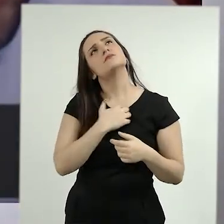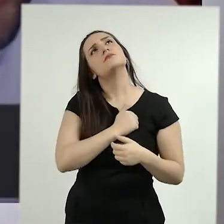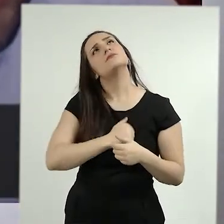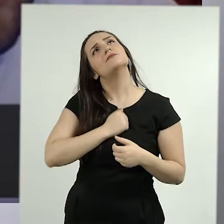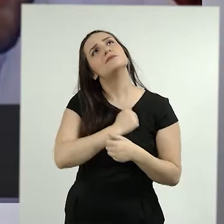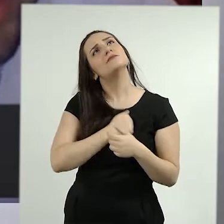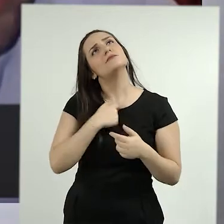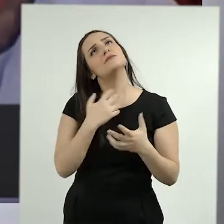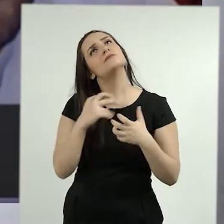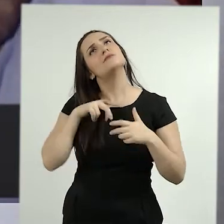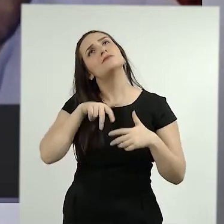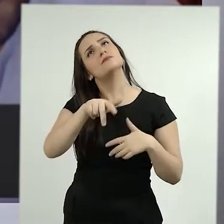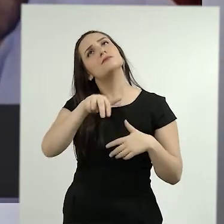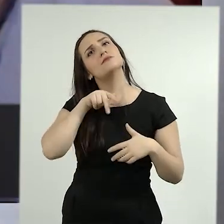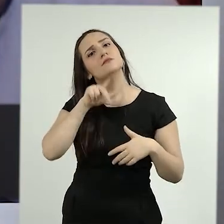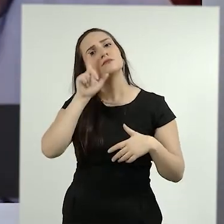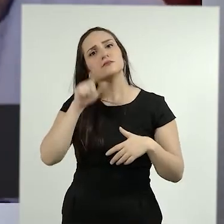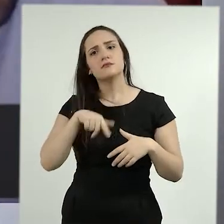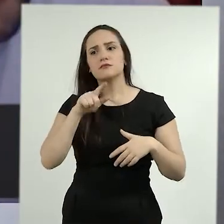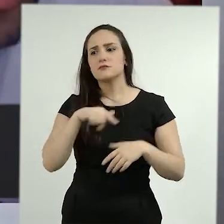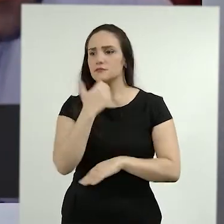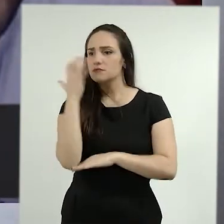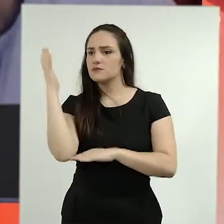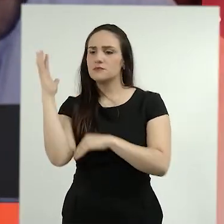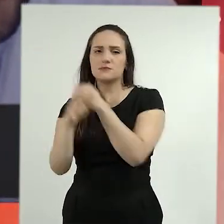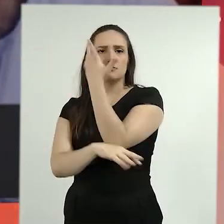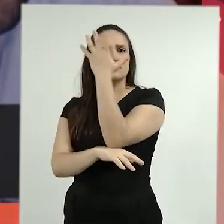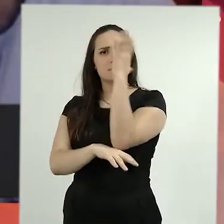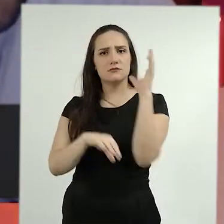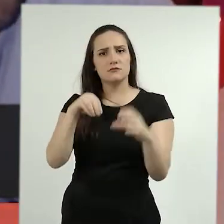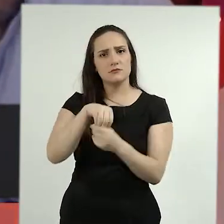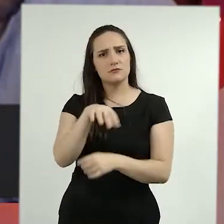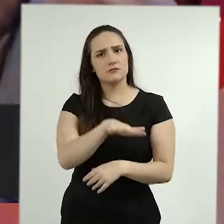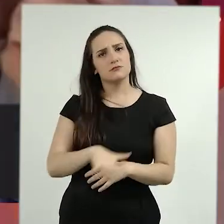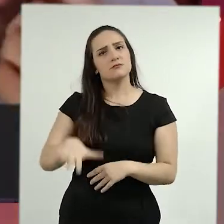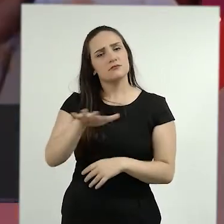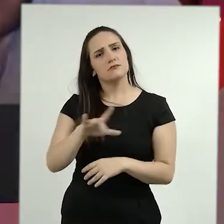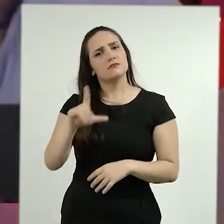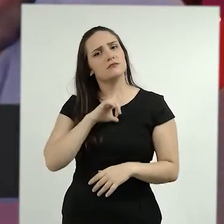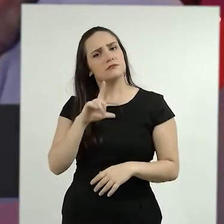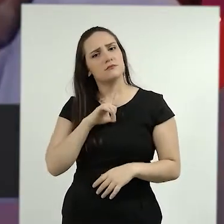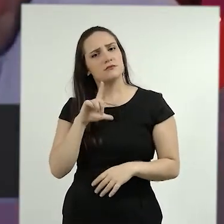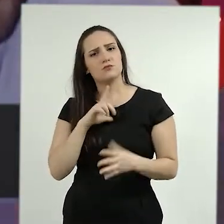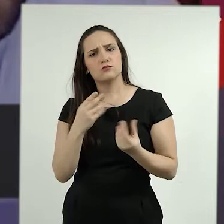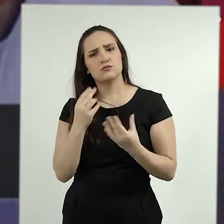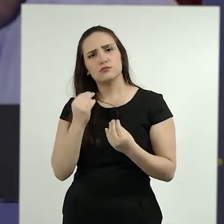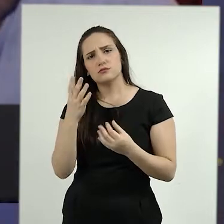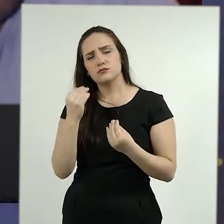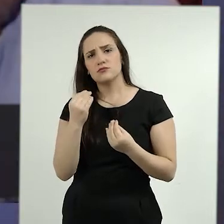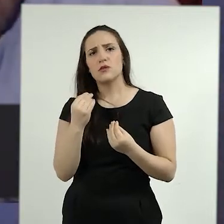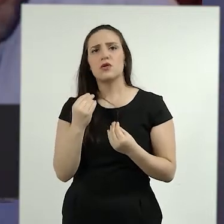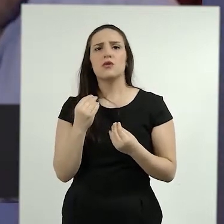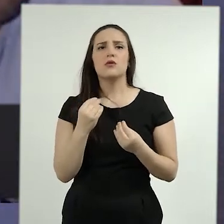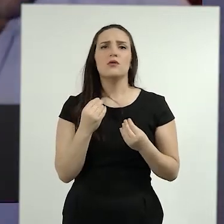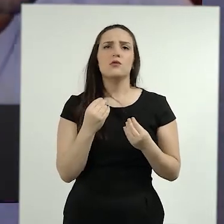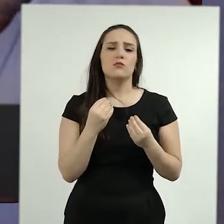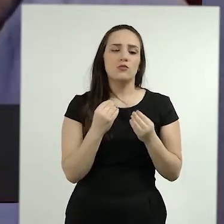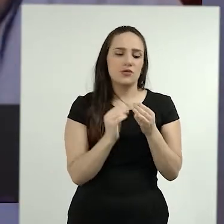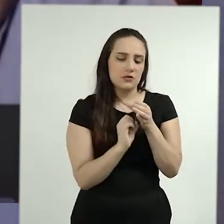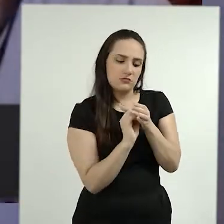de ir para o parque, né? O parque é uma área verde grande dentro da cidade. E tem várias espécies de fauna, de